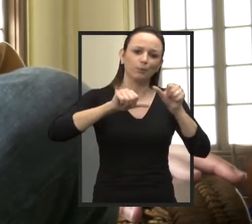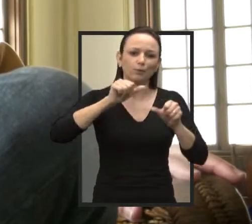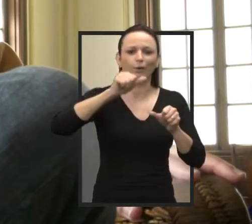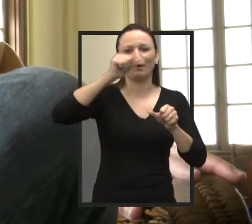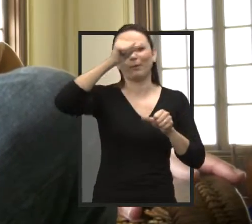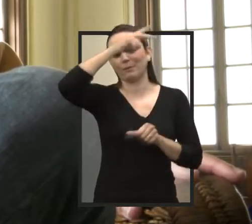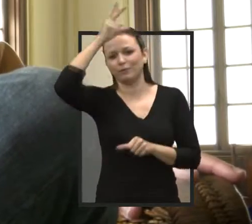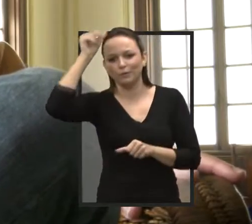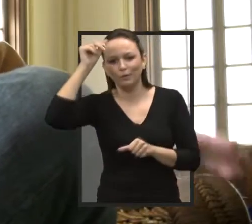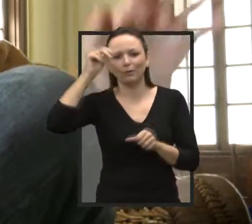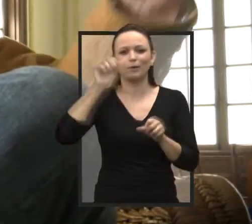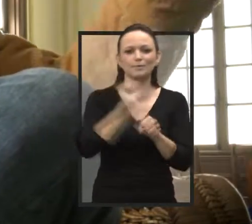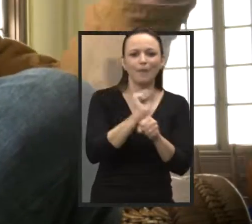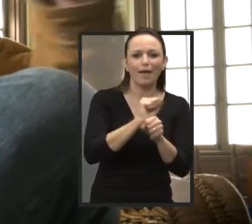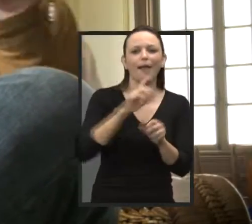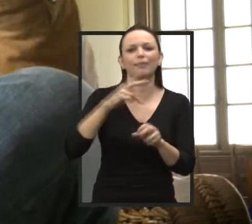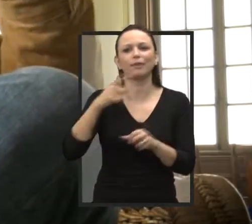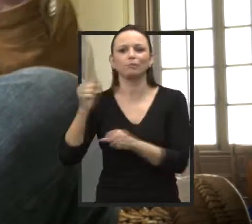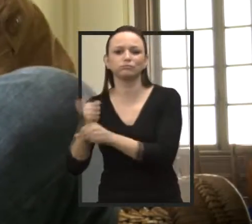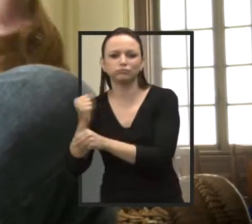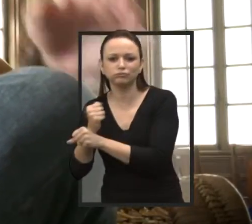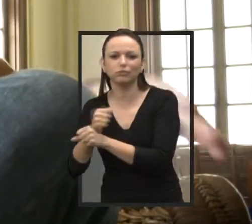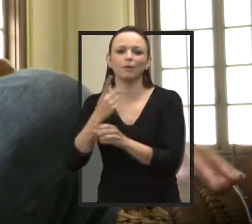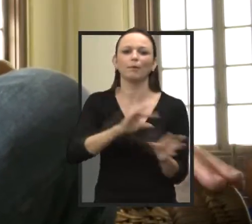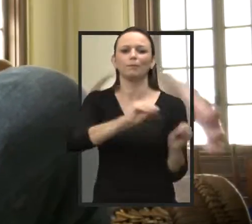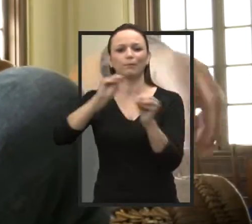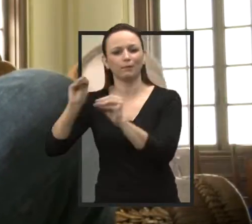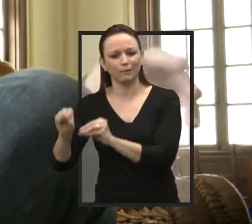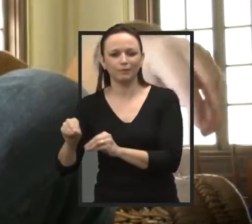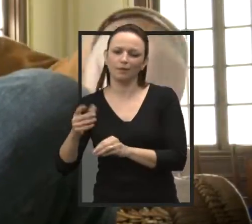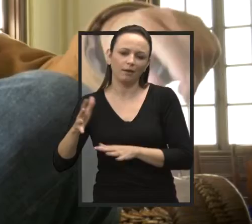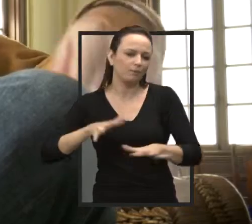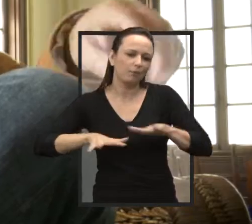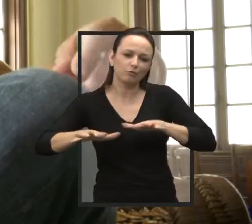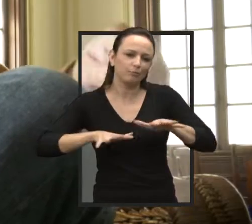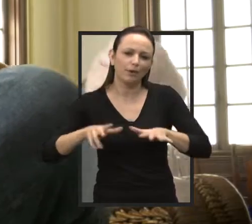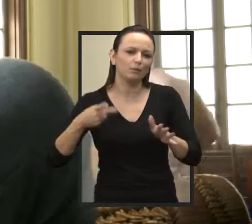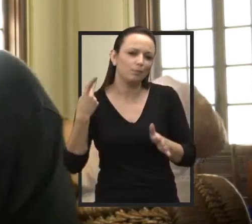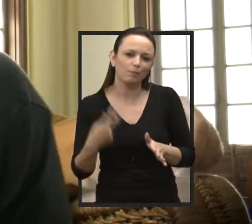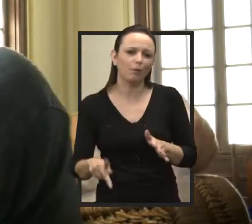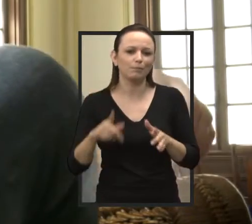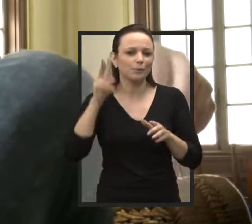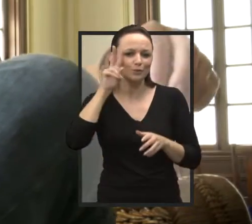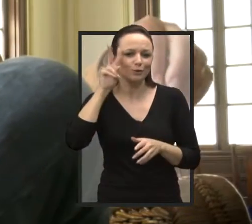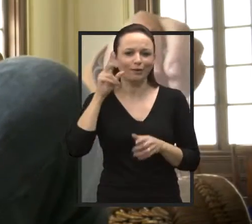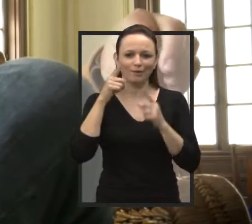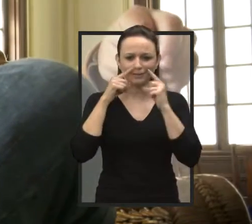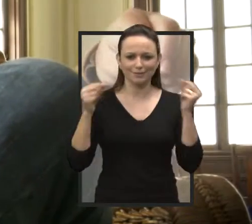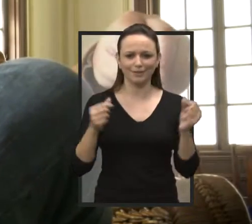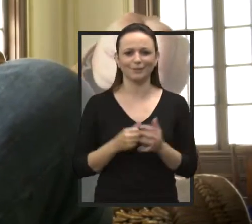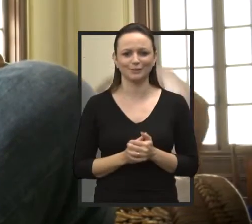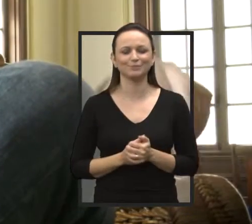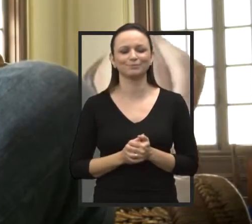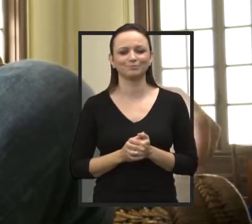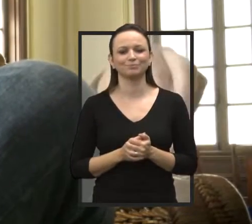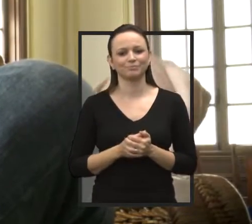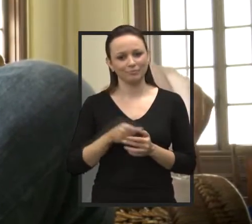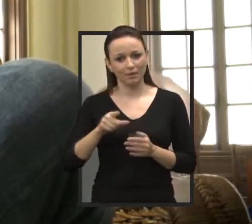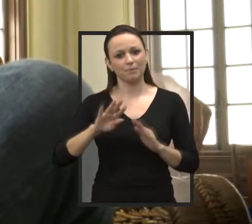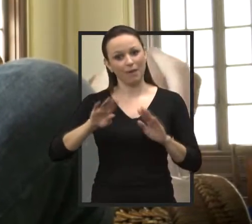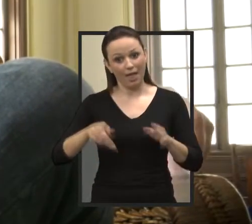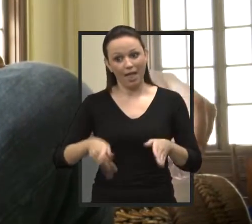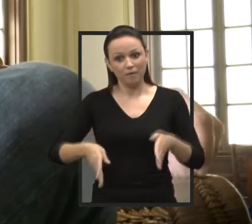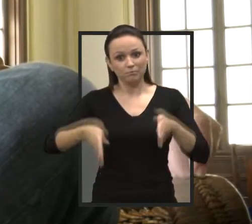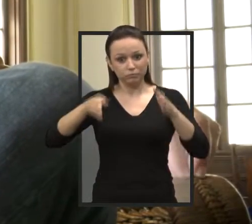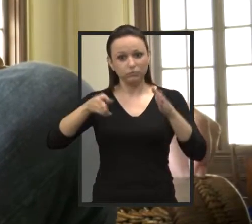virou prefeitura até que a prefeitura seja pronta. Isso faz parte do desenvolvimento da cidade. Mas nesse